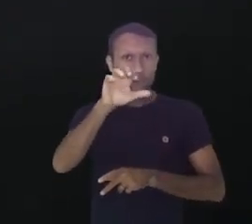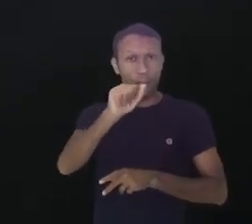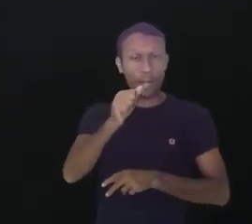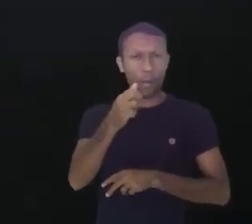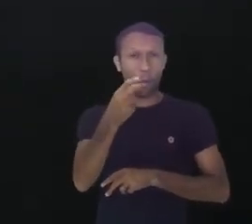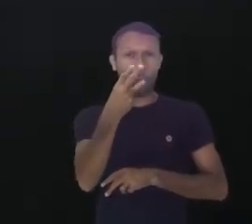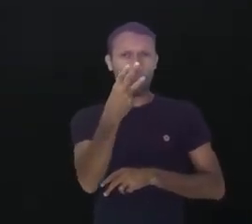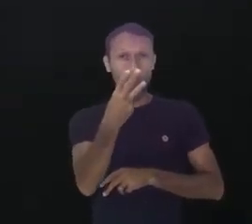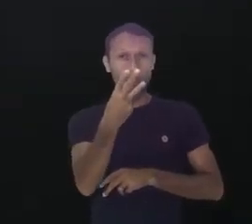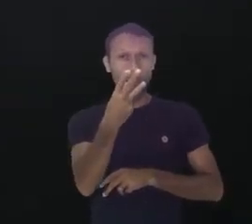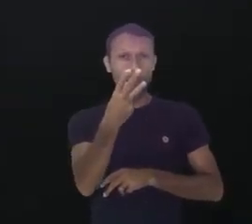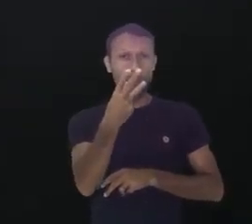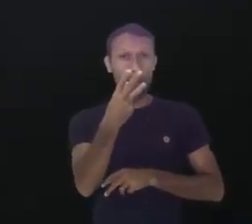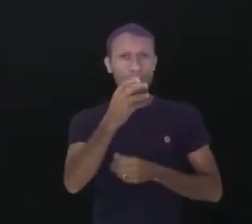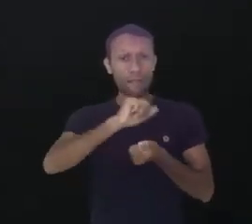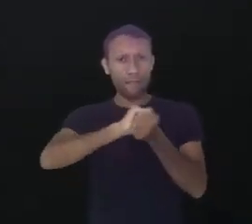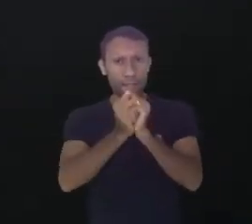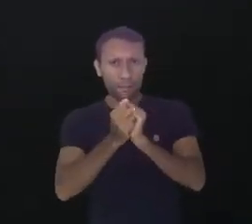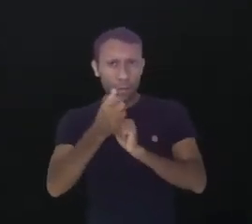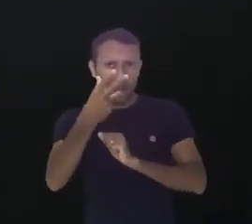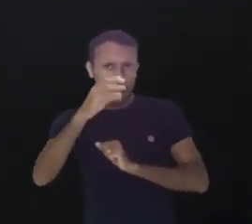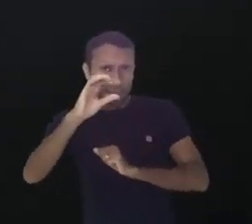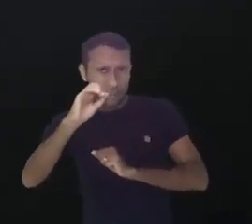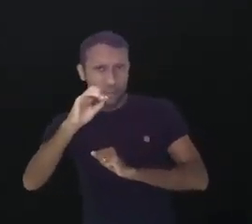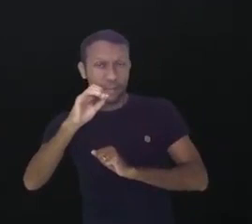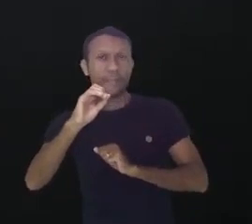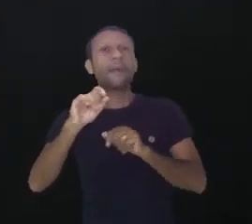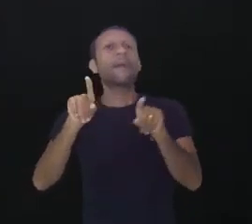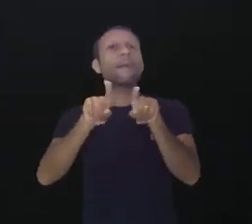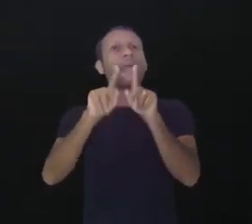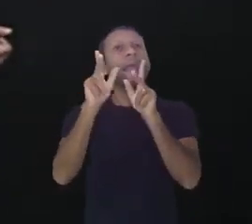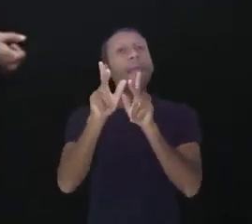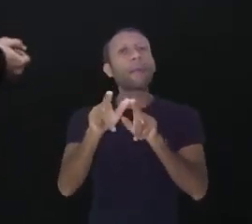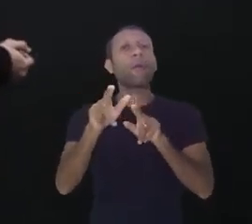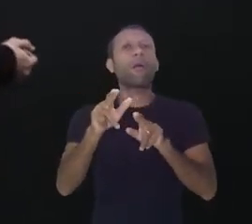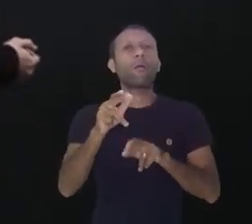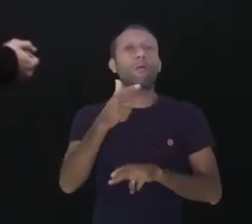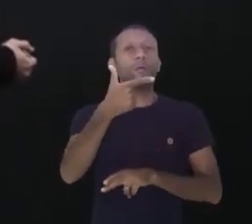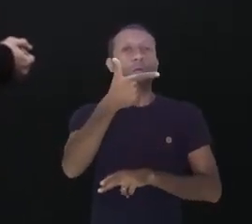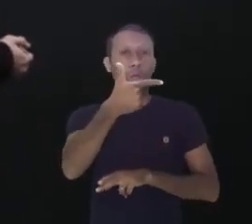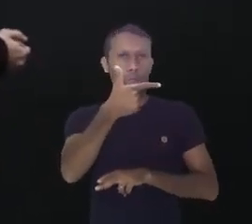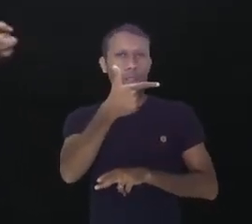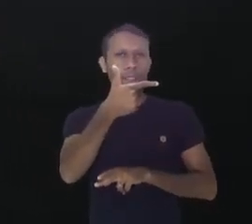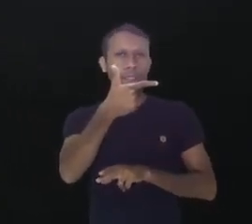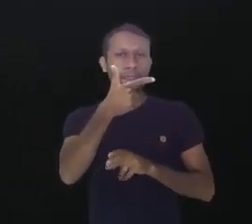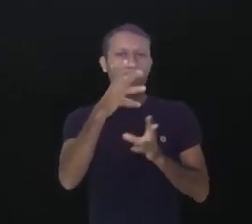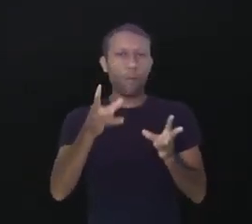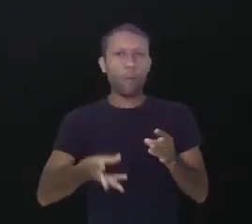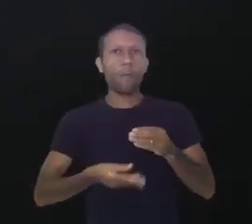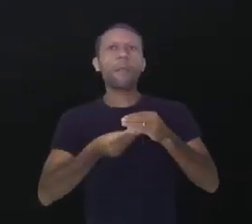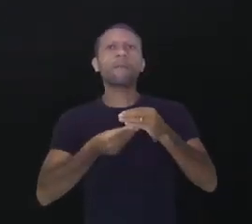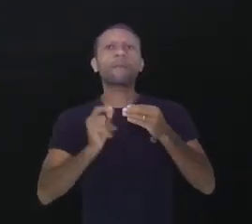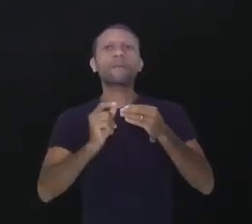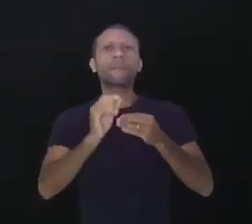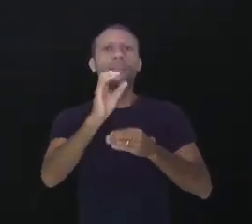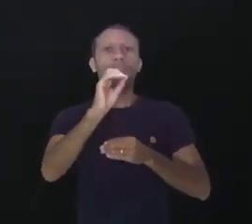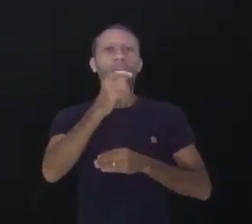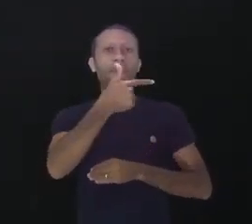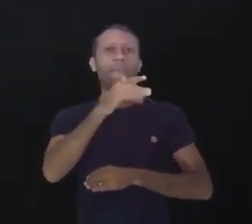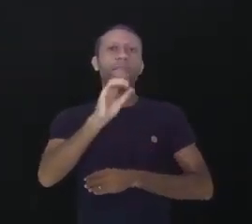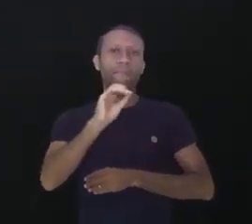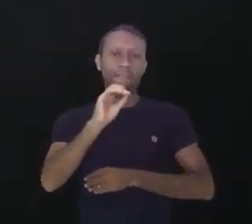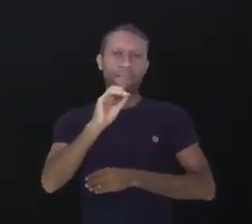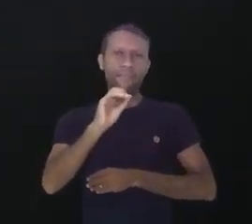o 3 e o transformei em 30, eu vou fazer a mesma coisa com 2. Eu vou pegar o 2 e transformá-lo